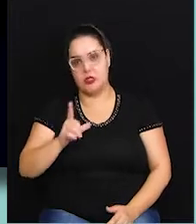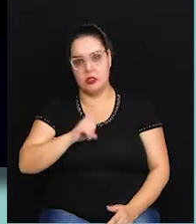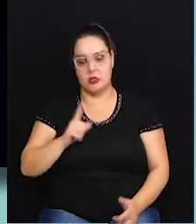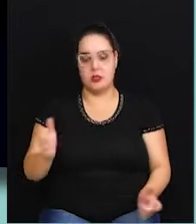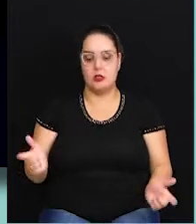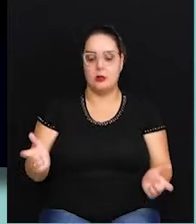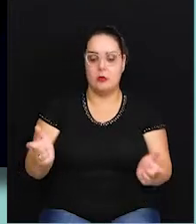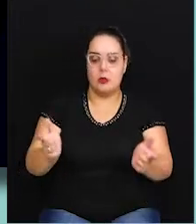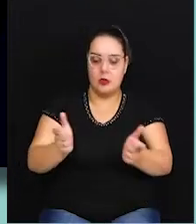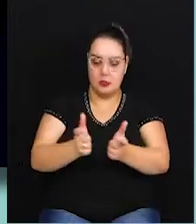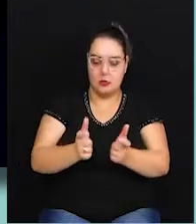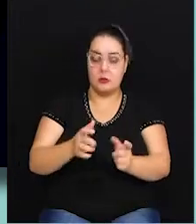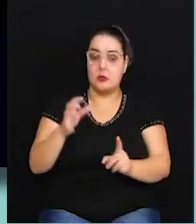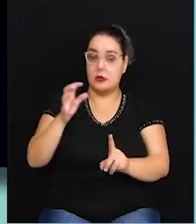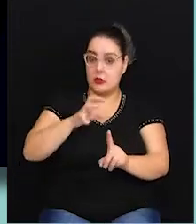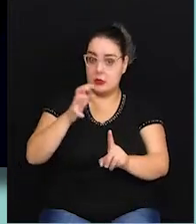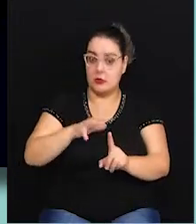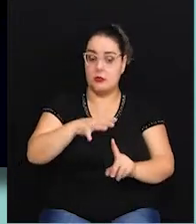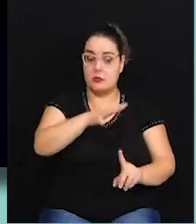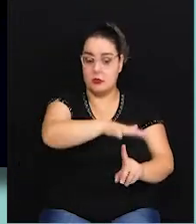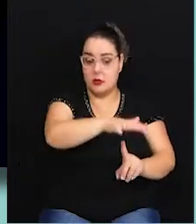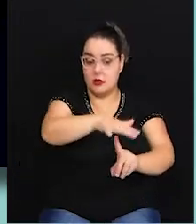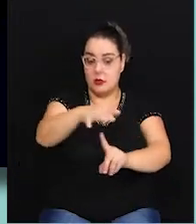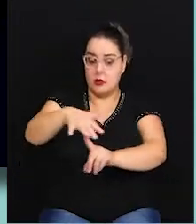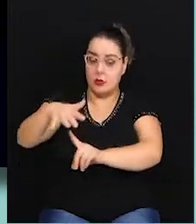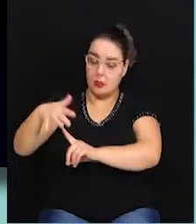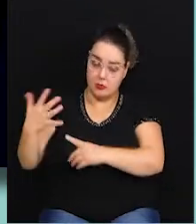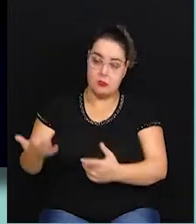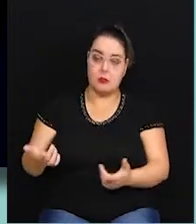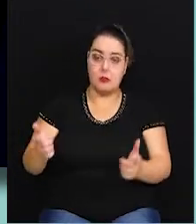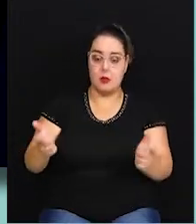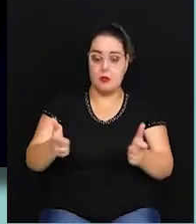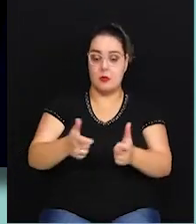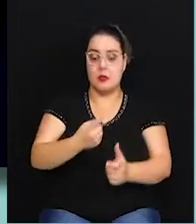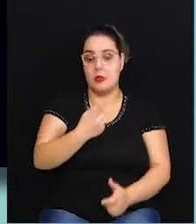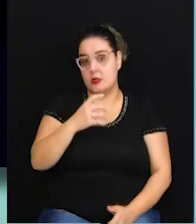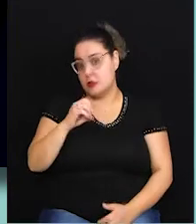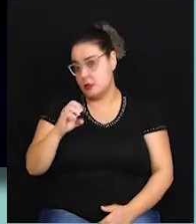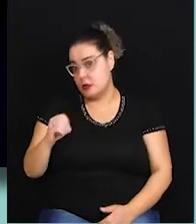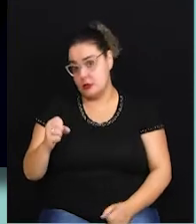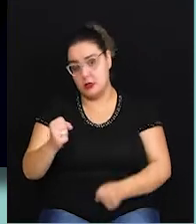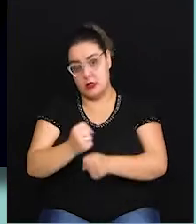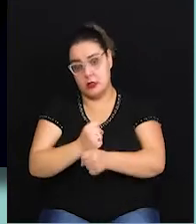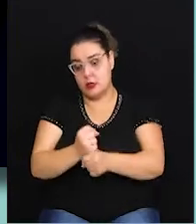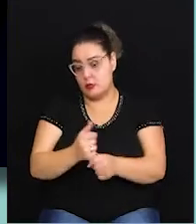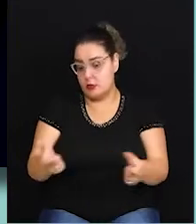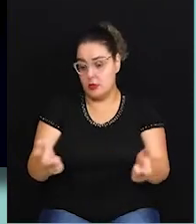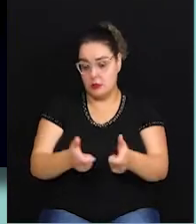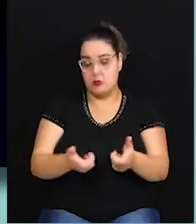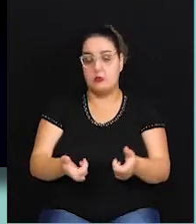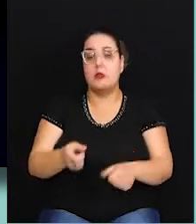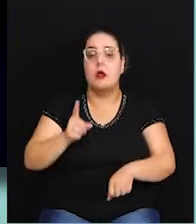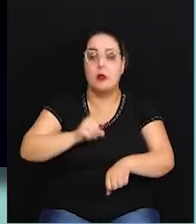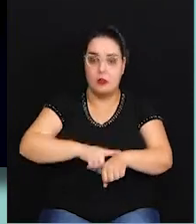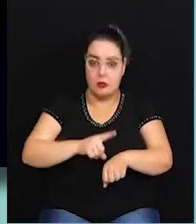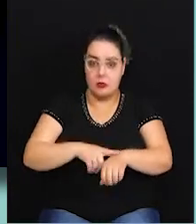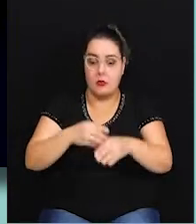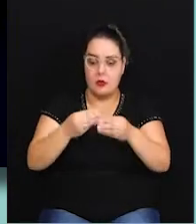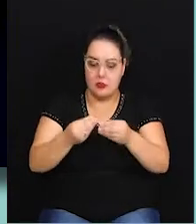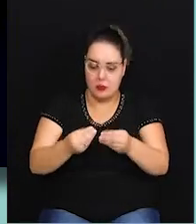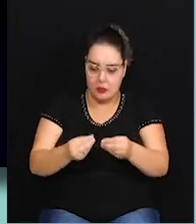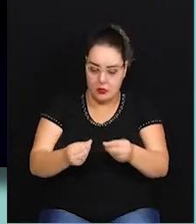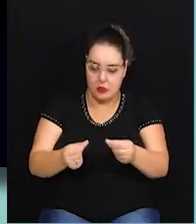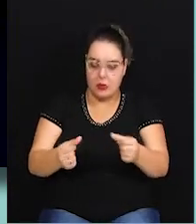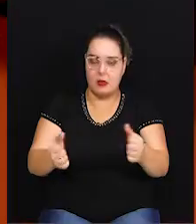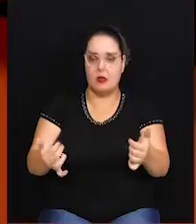uma diminuição desse impacto ambiental reduzida em 100 anos, pelo menos, né? Que é o tempo que esse material leva